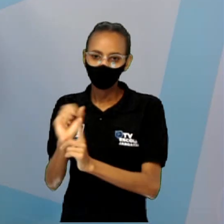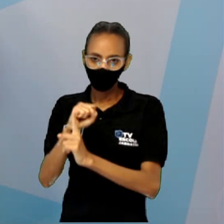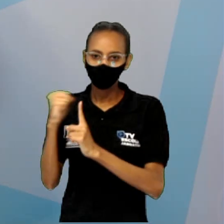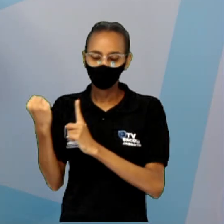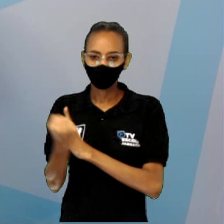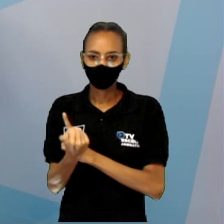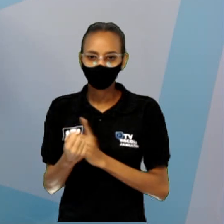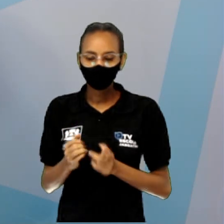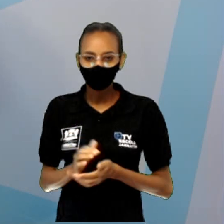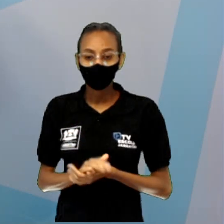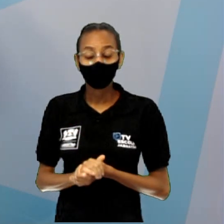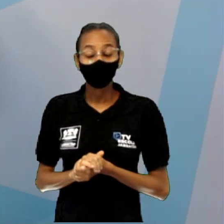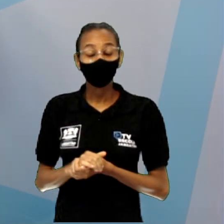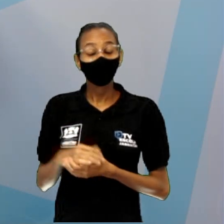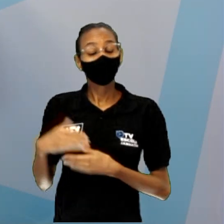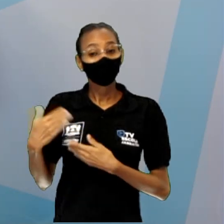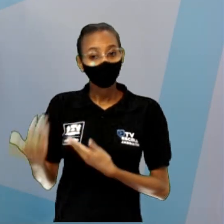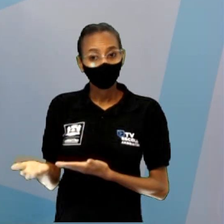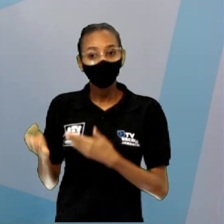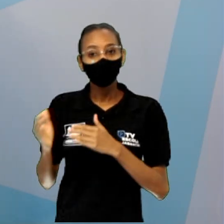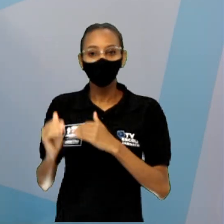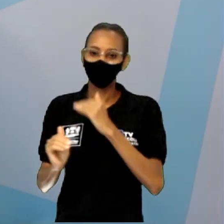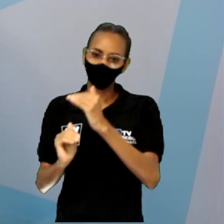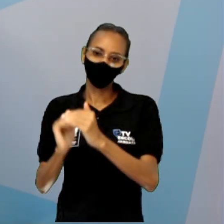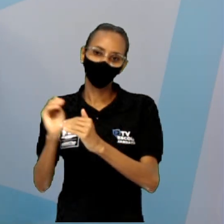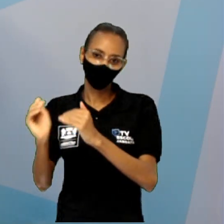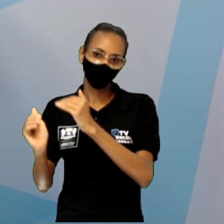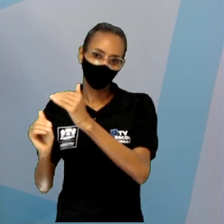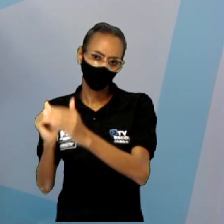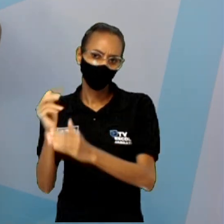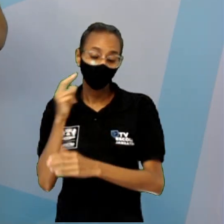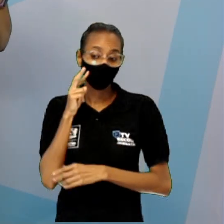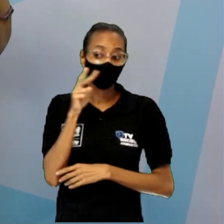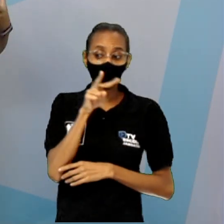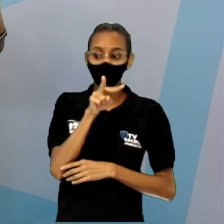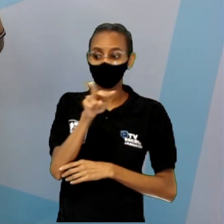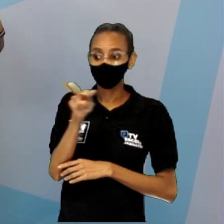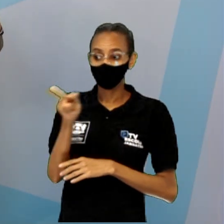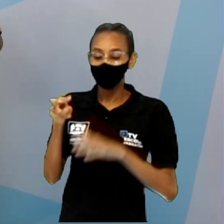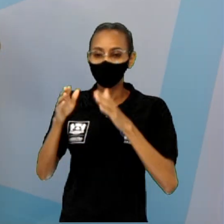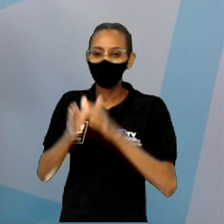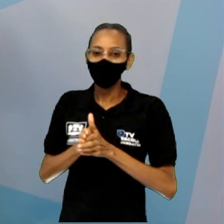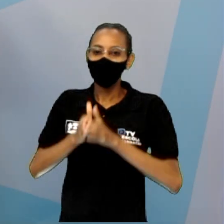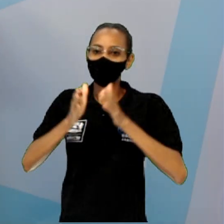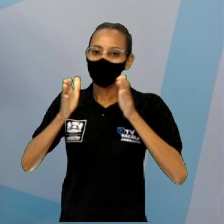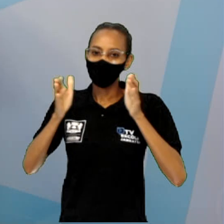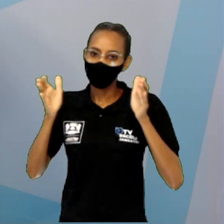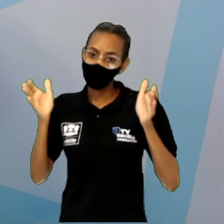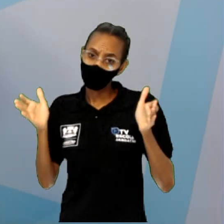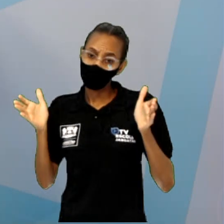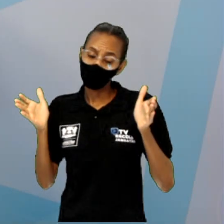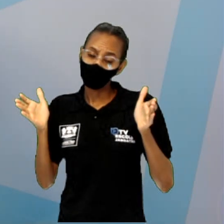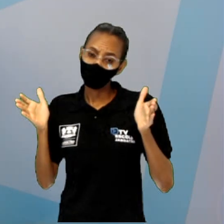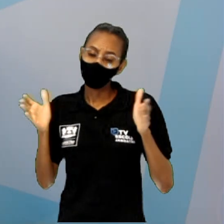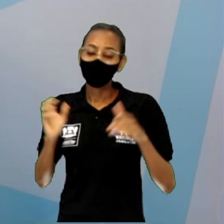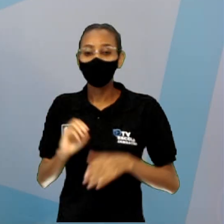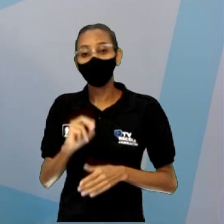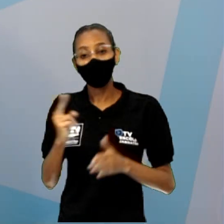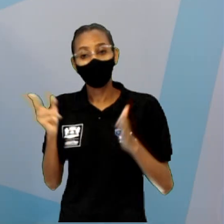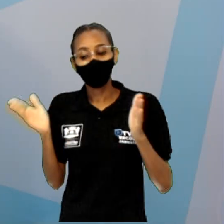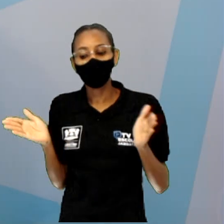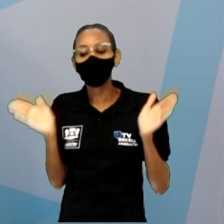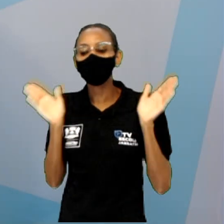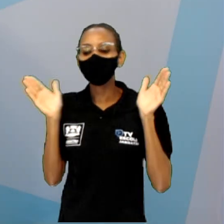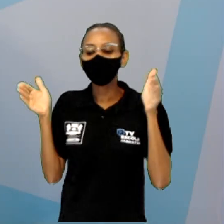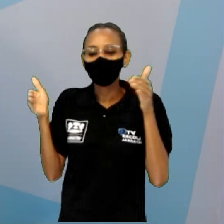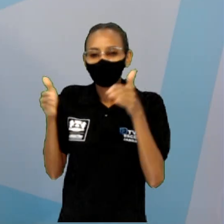comunidade. E aí esta comunidade pode ser numa visão mais ampla, como numa visão mais